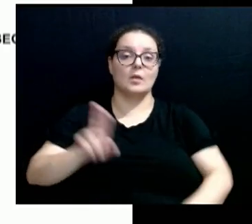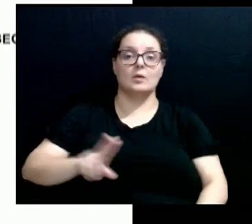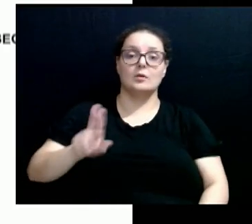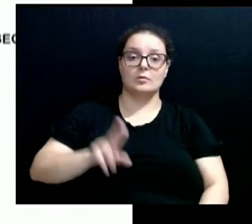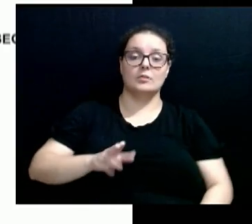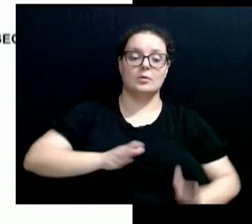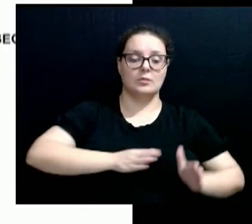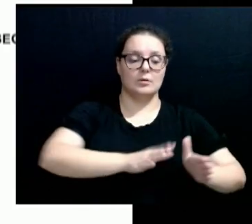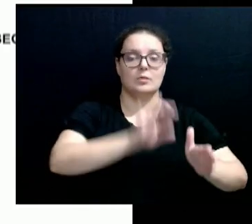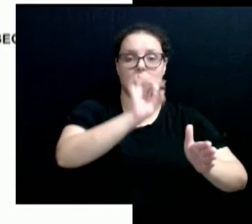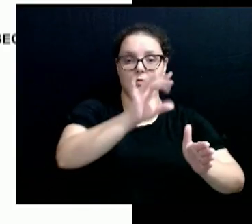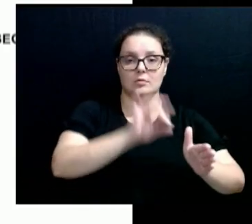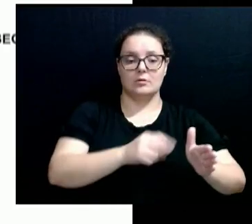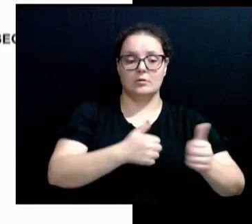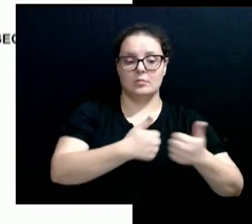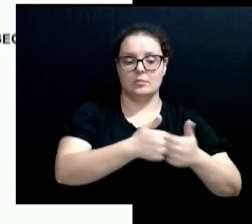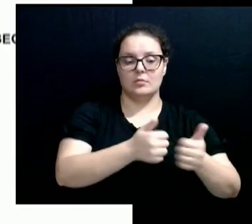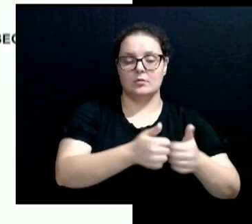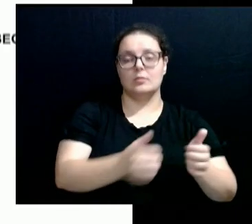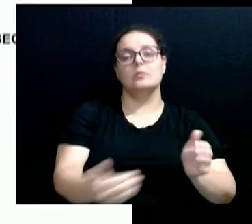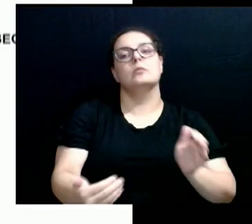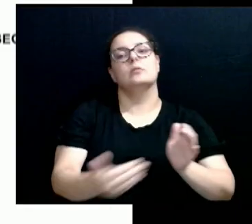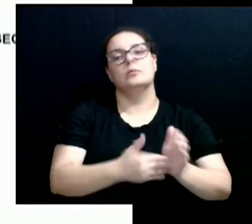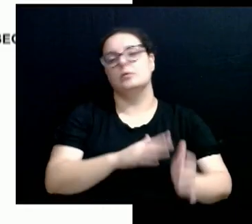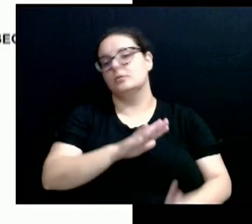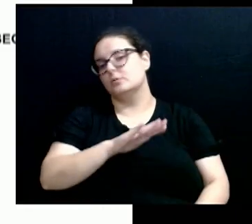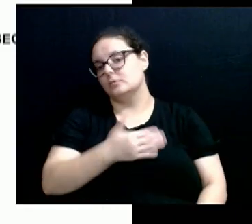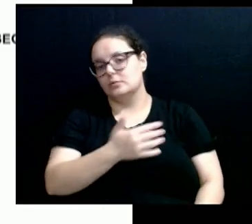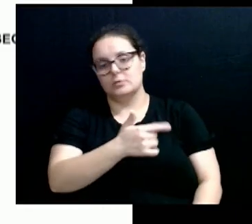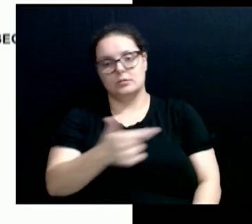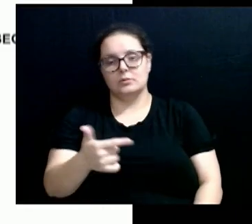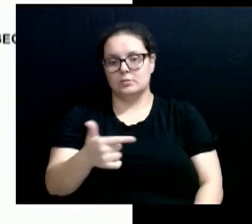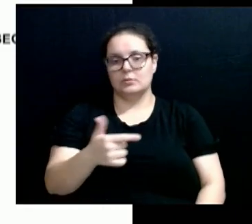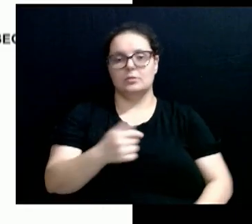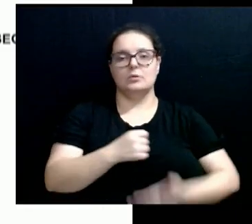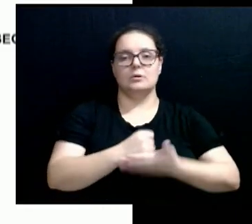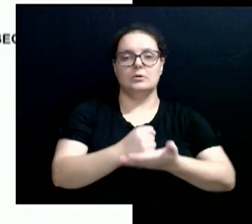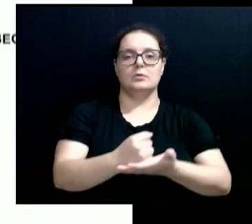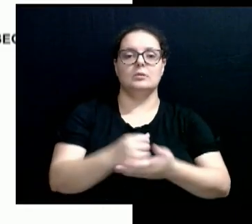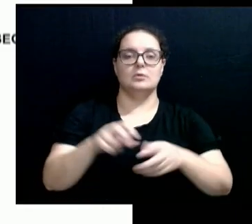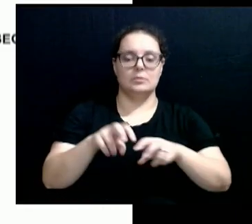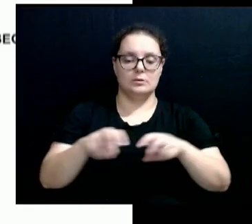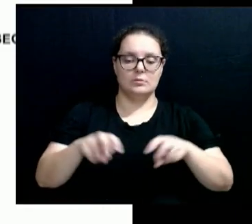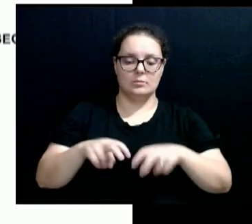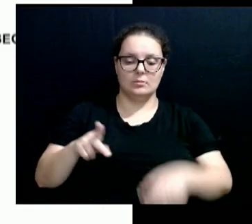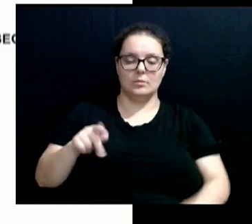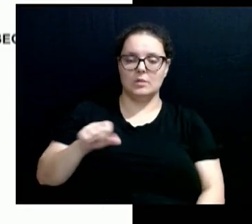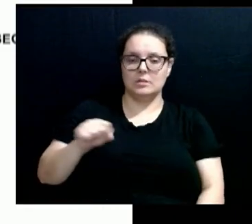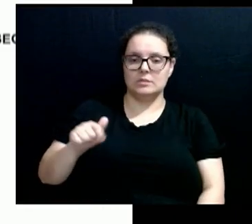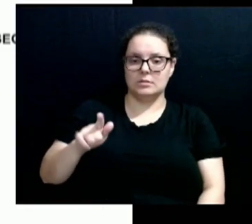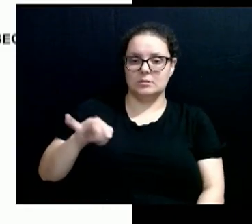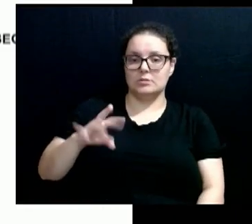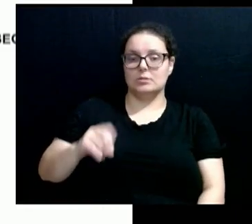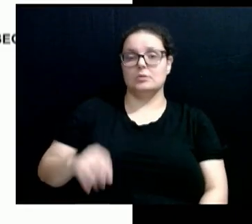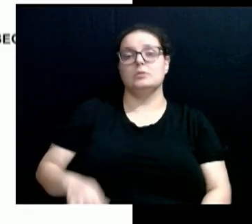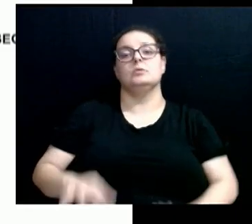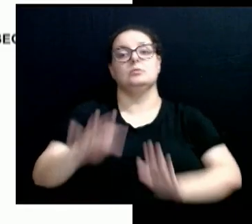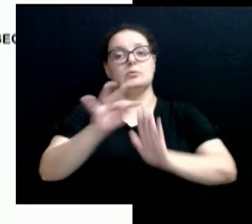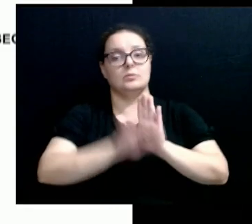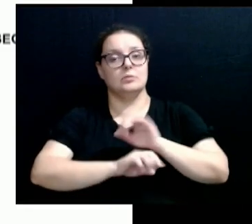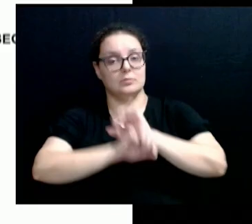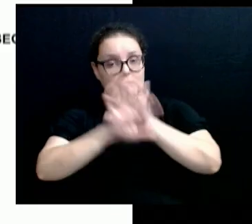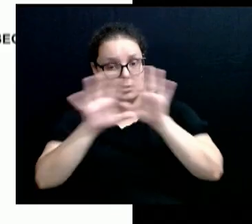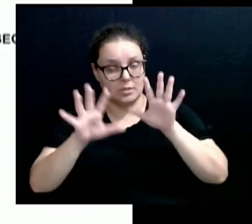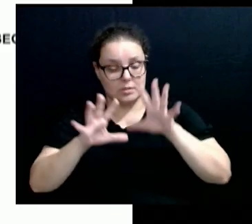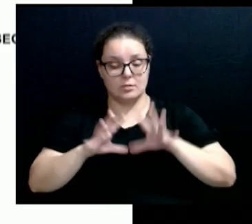exclusivas mesmo quando não estiverem transportando passageiros. O texto também esclarece que todos os